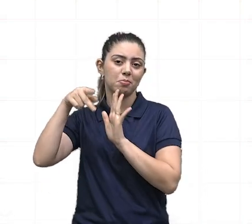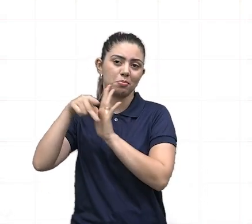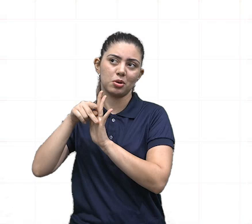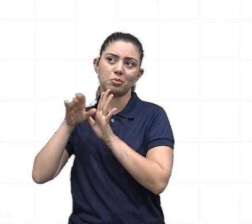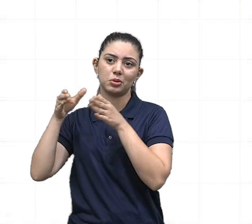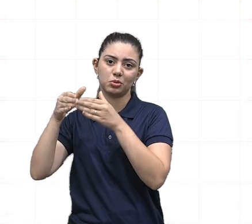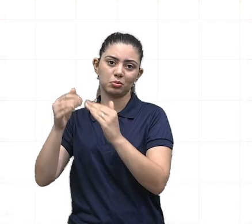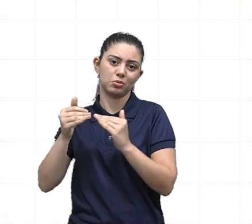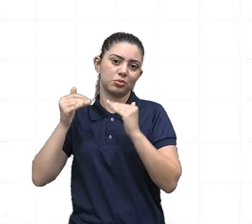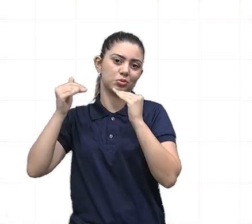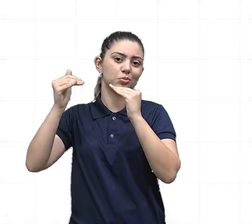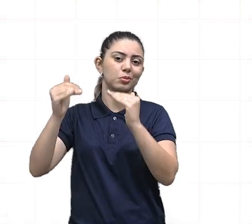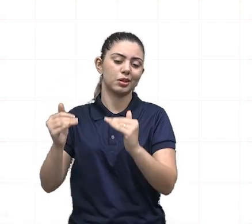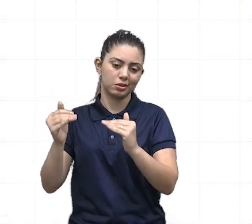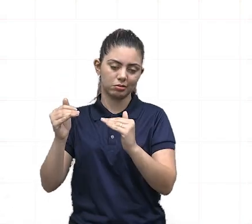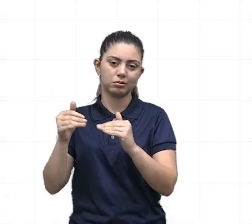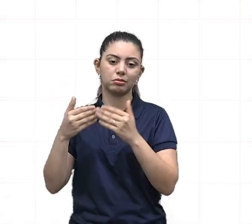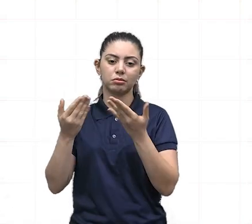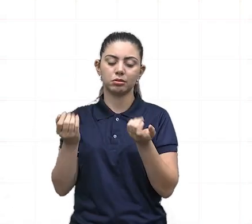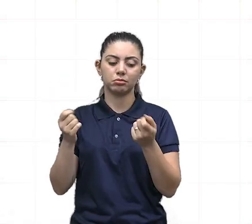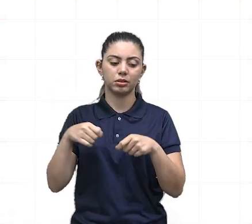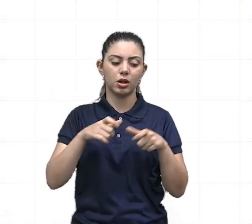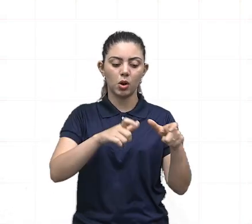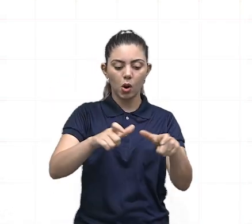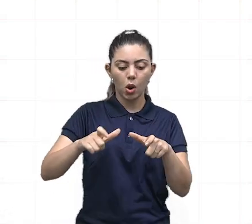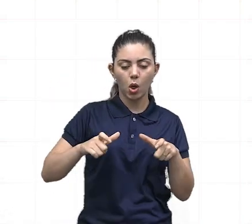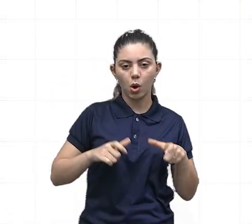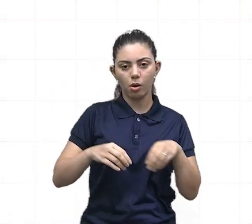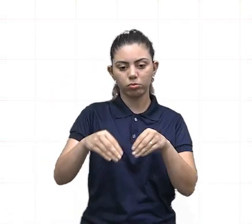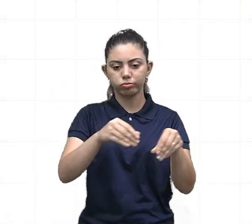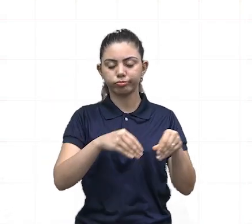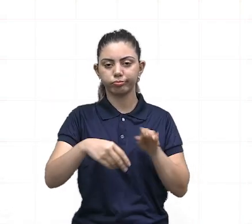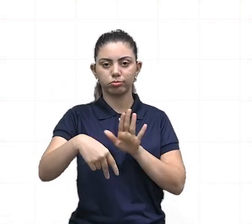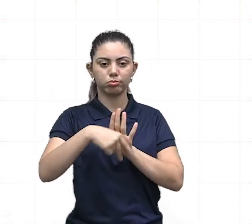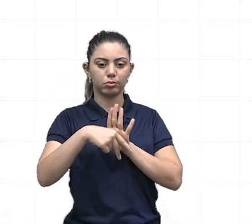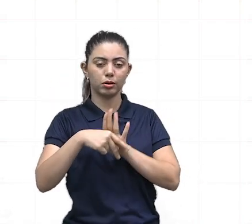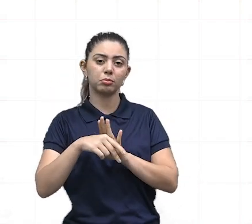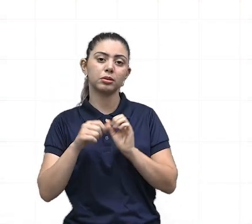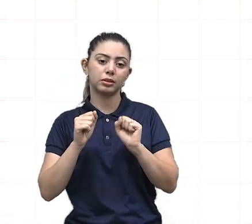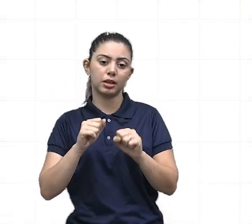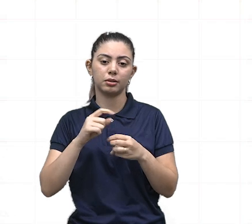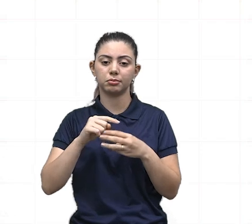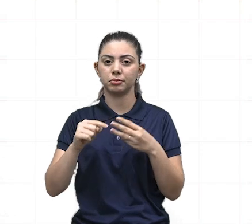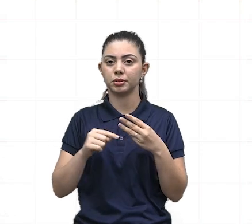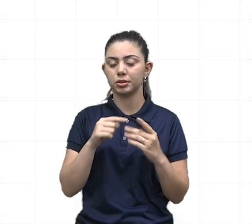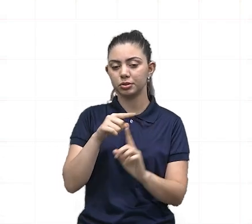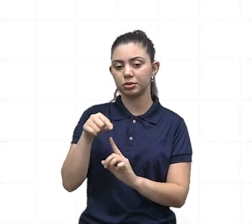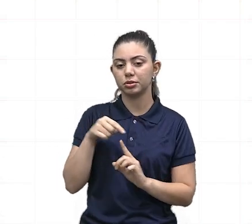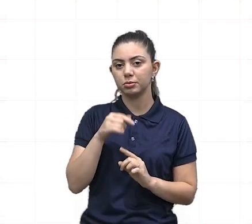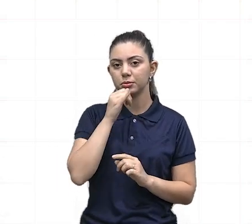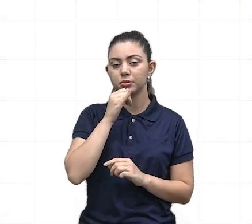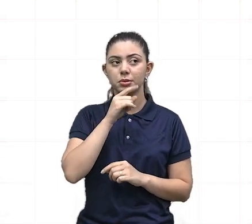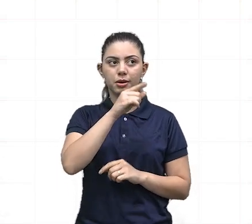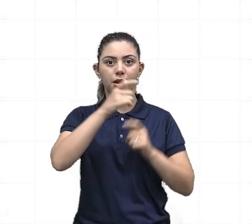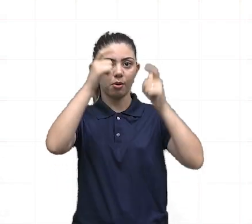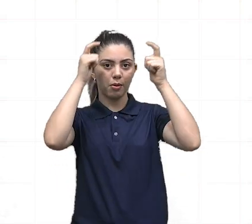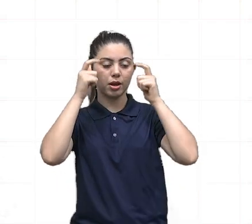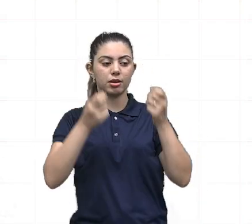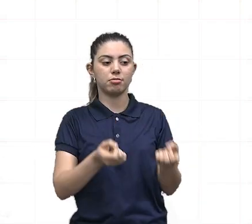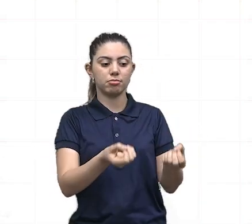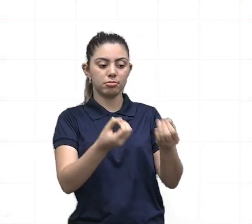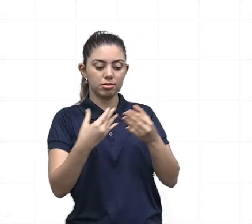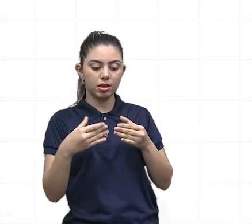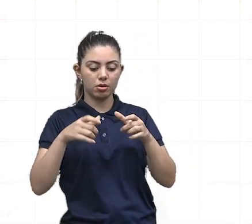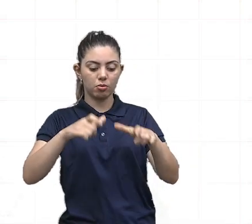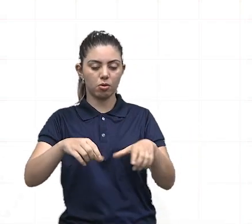podia receber as suas propriedades a partir, então, de 3 formas. Presente do rei ou de